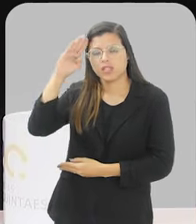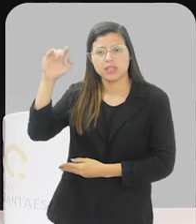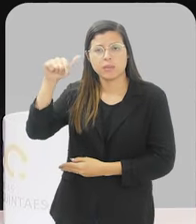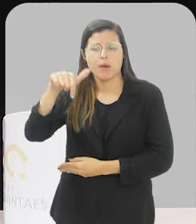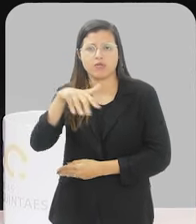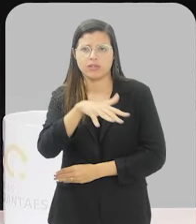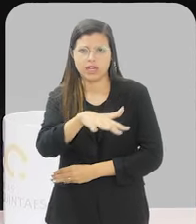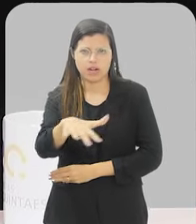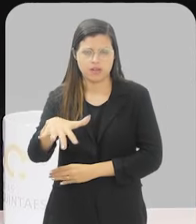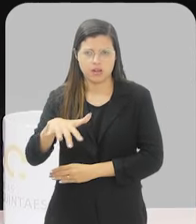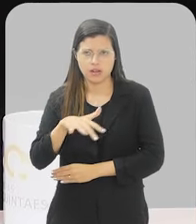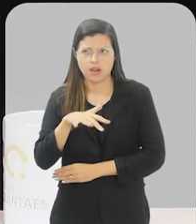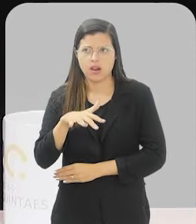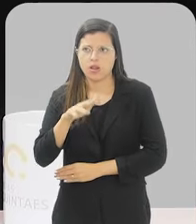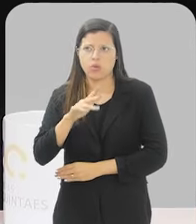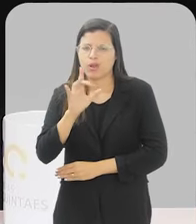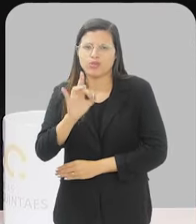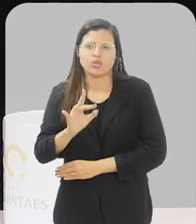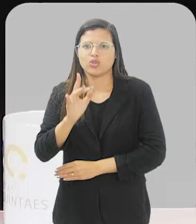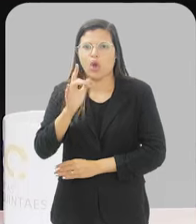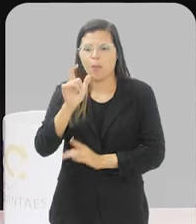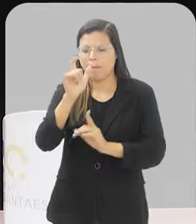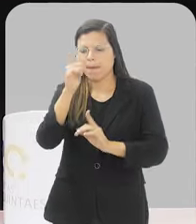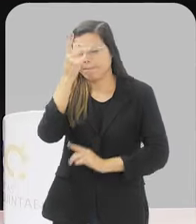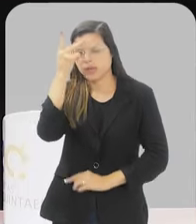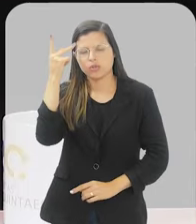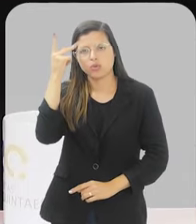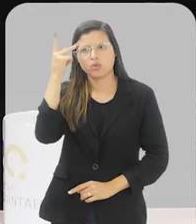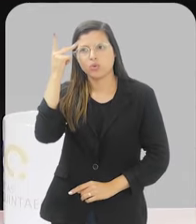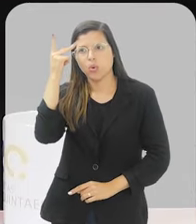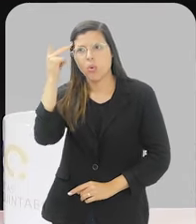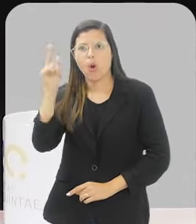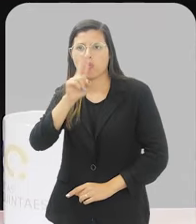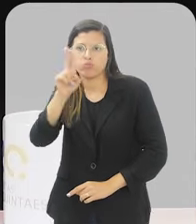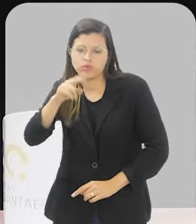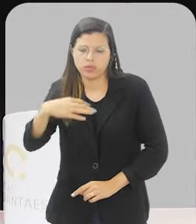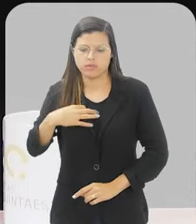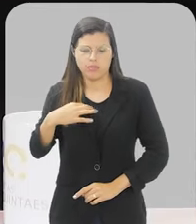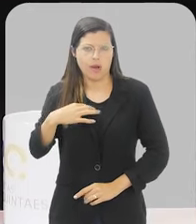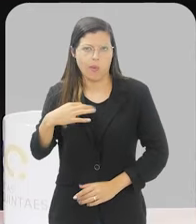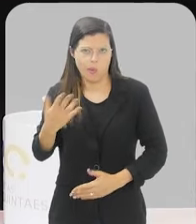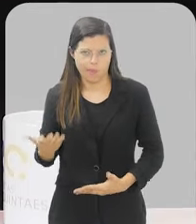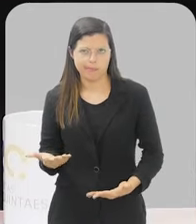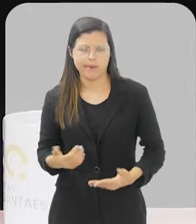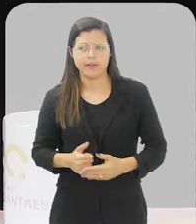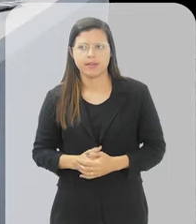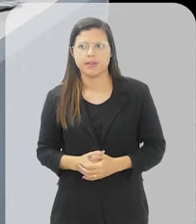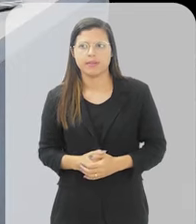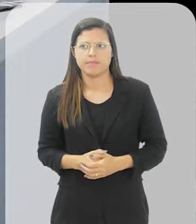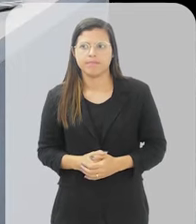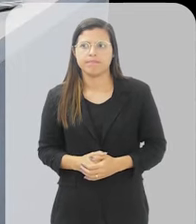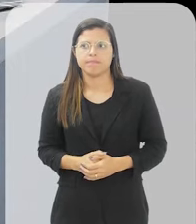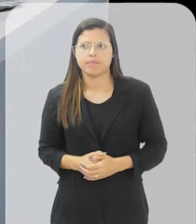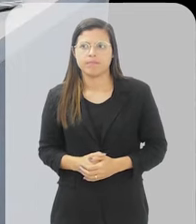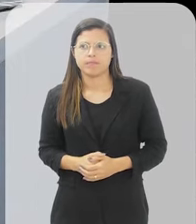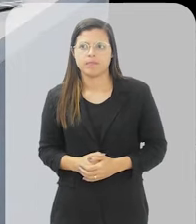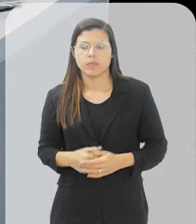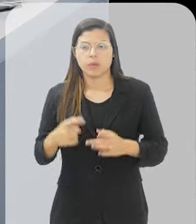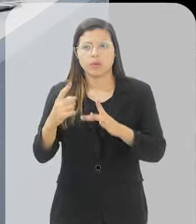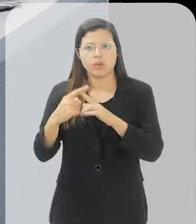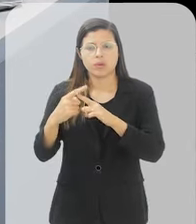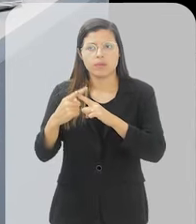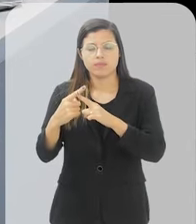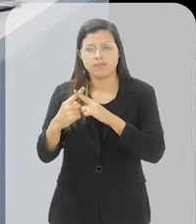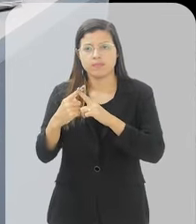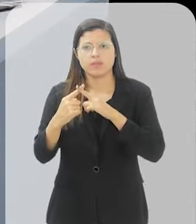daquele cenário. Uhum. E não ser só uma pessoa fantasiada num cenário, entendeu? Ser julgada. Sim, né? Exatamente.